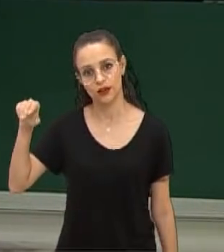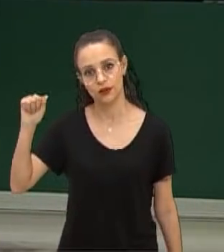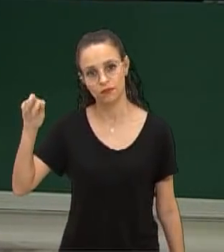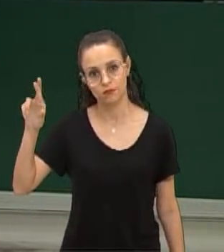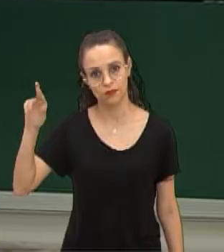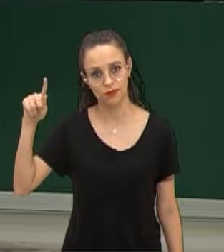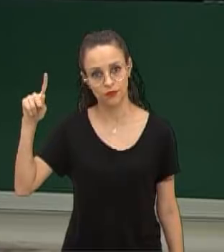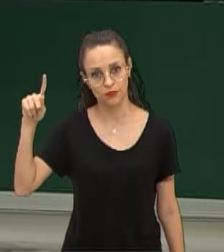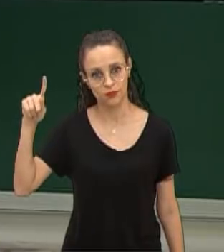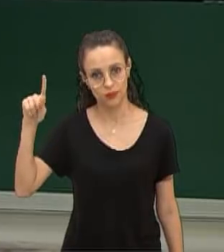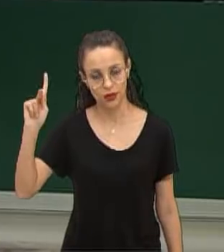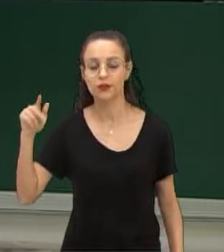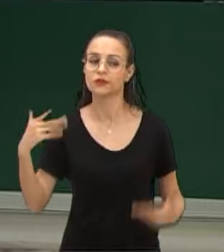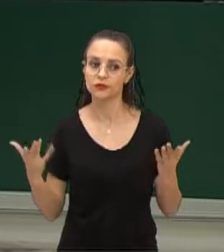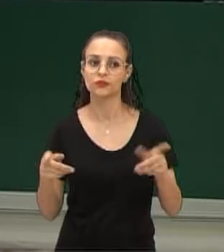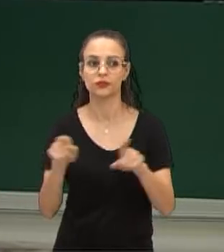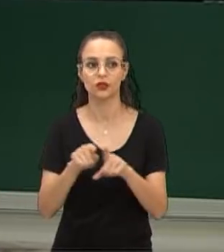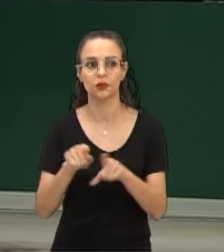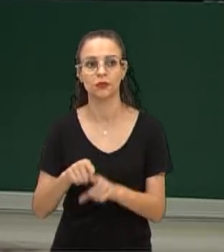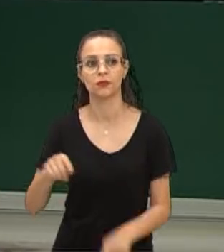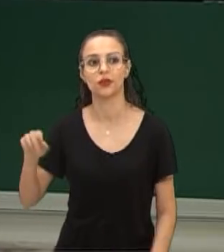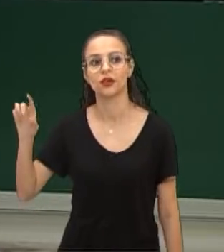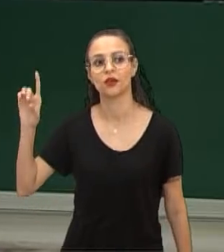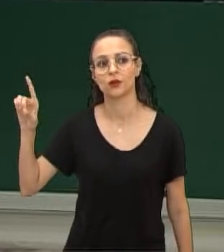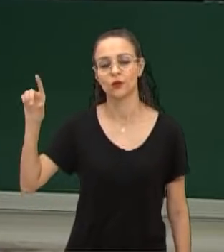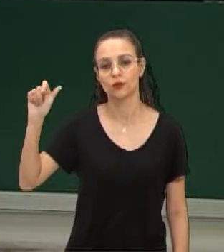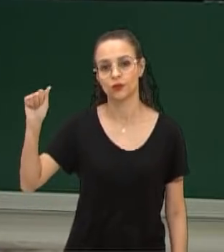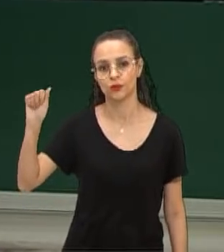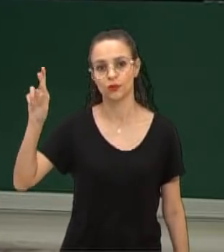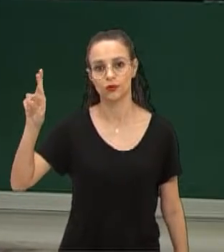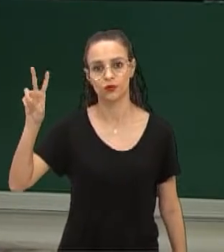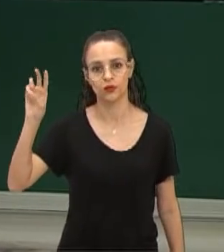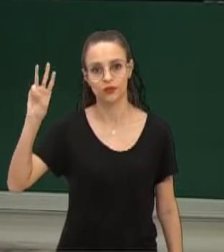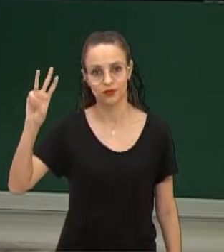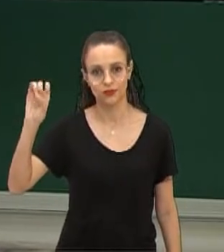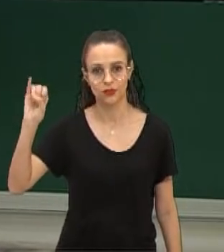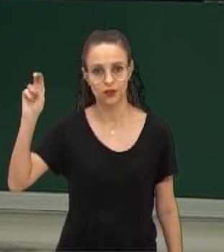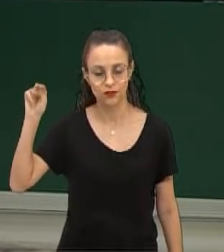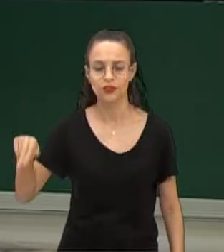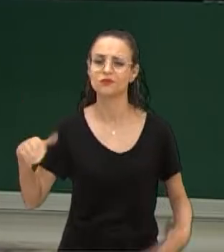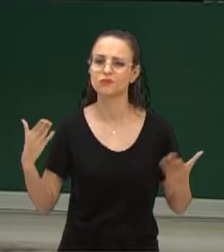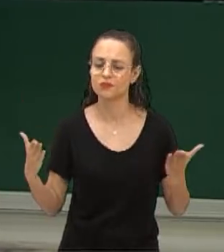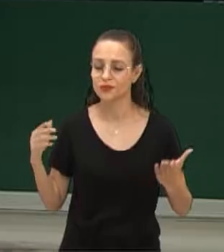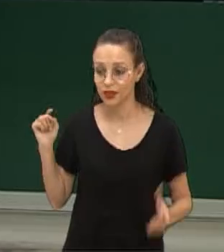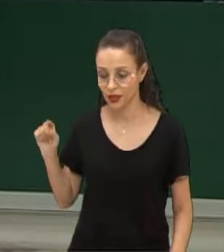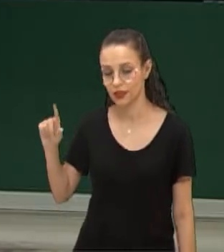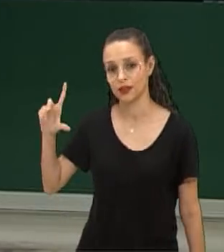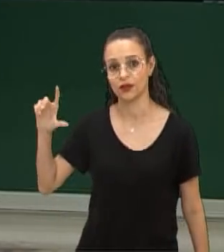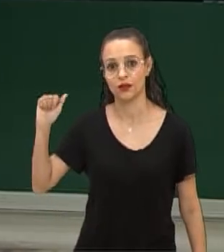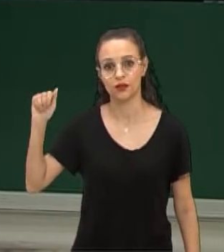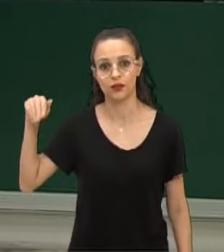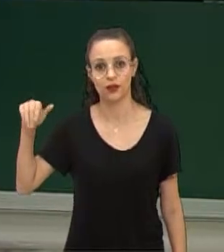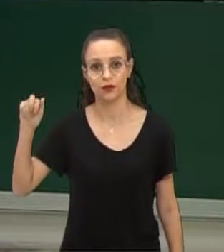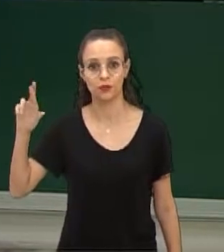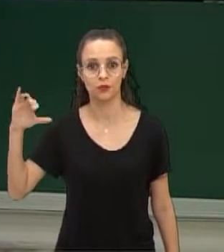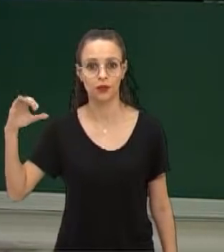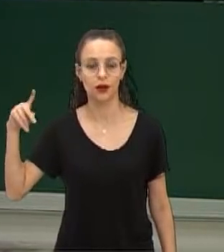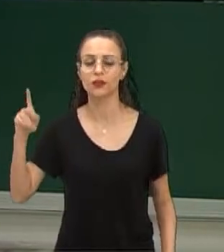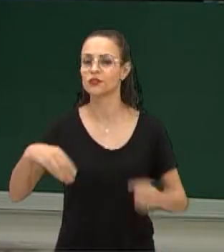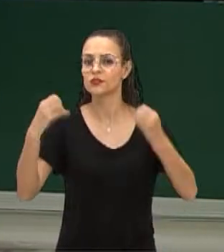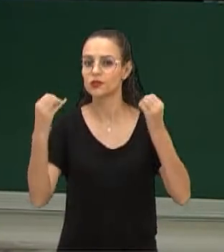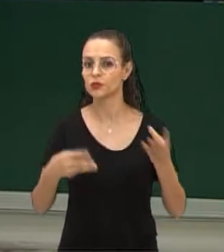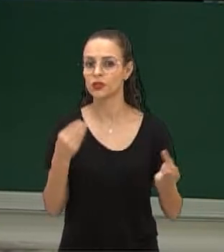Charles Darwin. De acordo com o Lamarck, como que ele explica essa questão do pescoço das girafas? Lembrando, o Lamarck explica